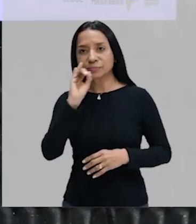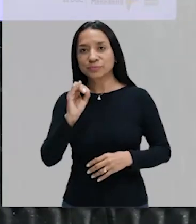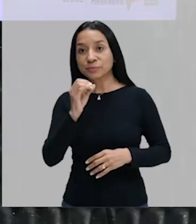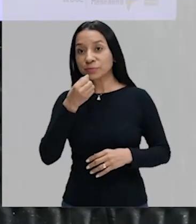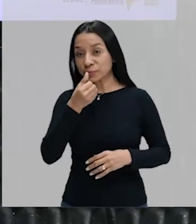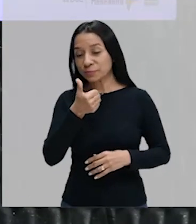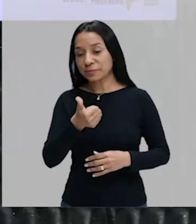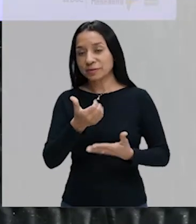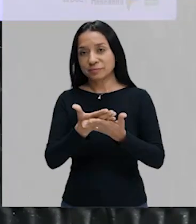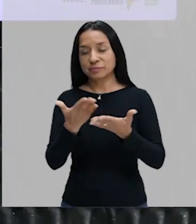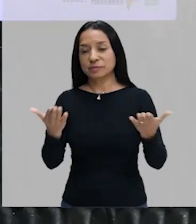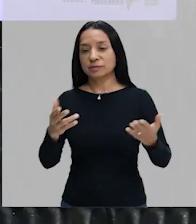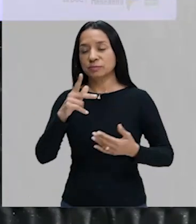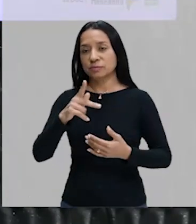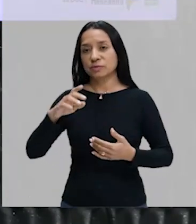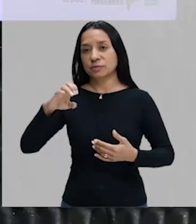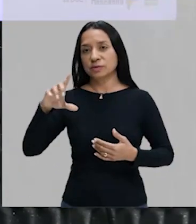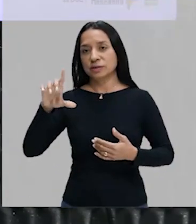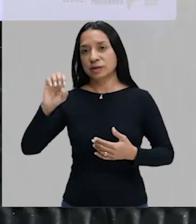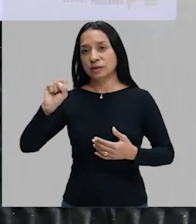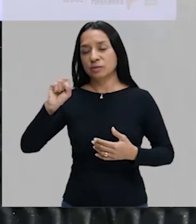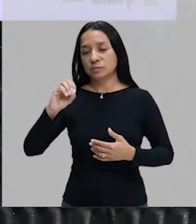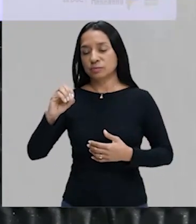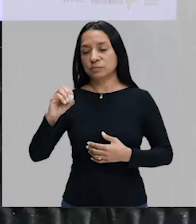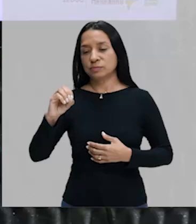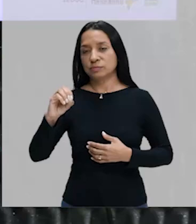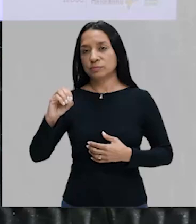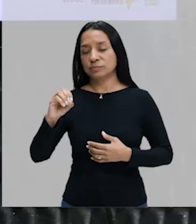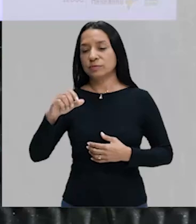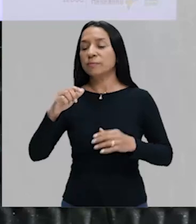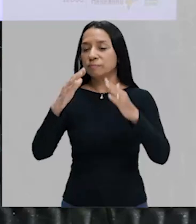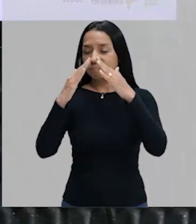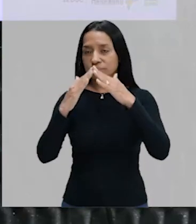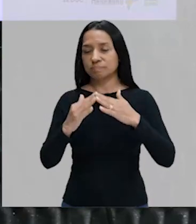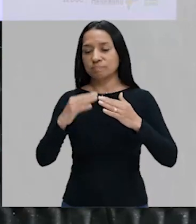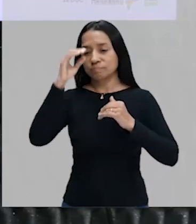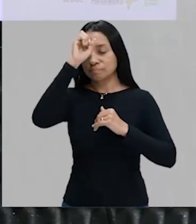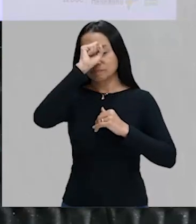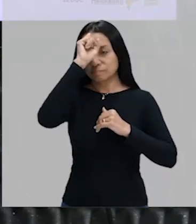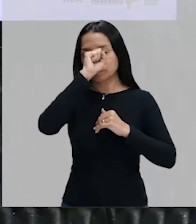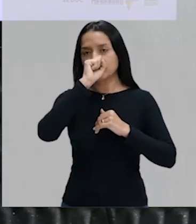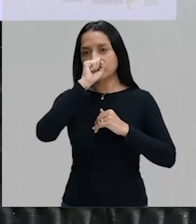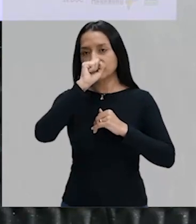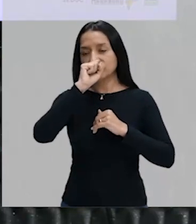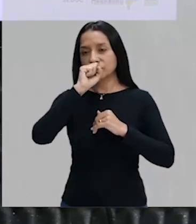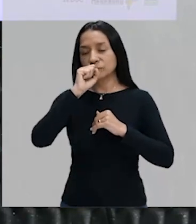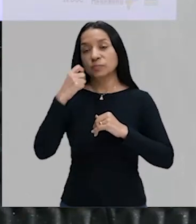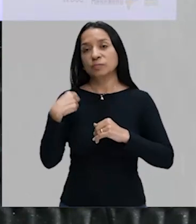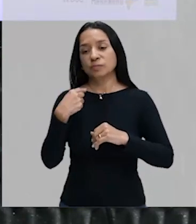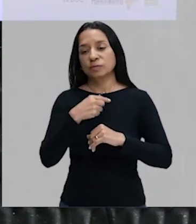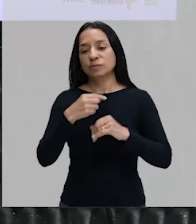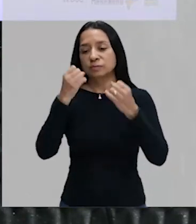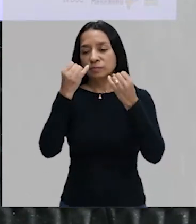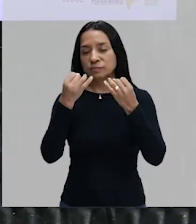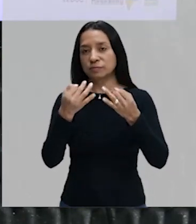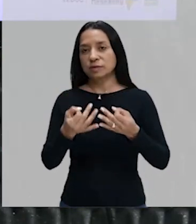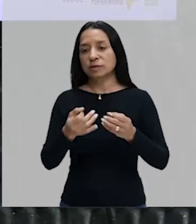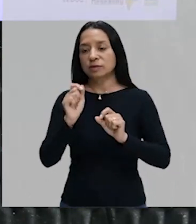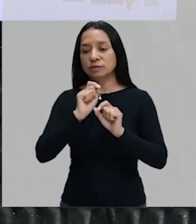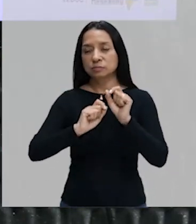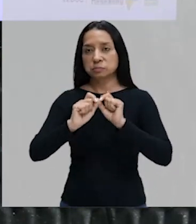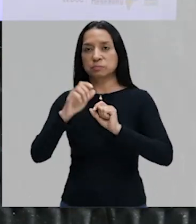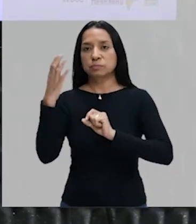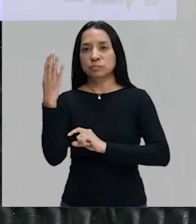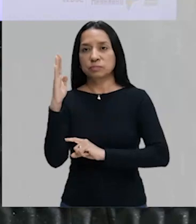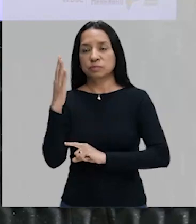pessoal, tudo bem com vocês? Aqui é o professor Celso Ramos. Esse é o seu Fica em Casa Aprendendo. Nós vamos falar agora, pessoal, de